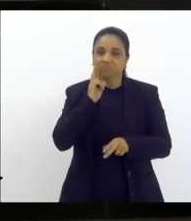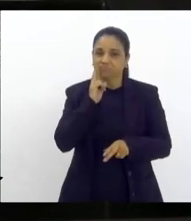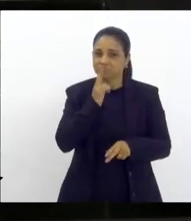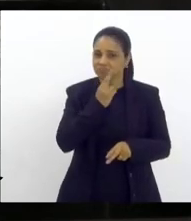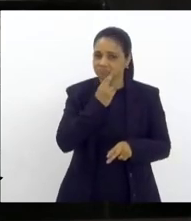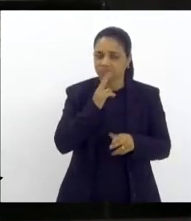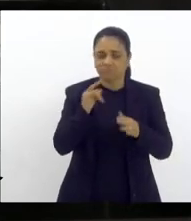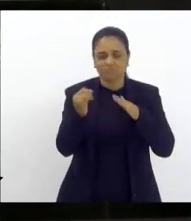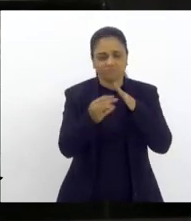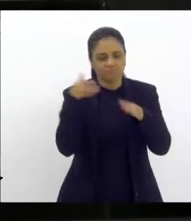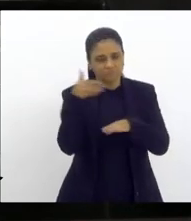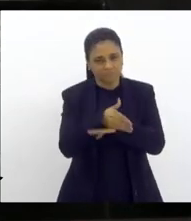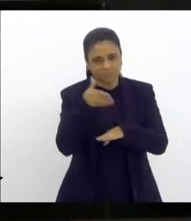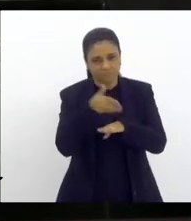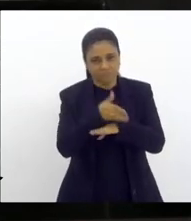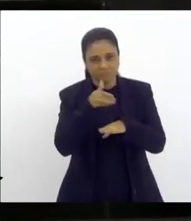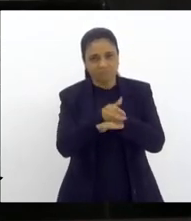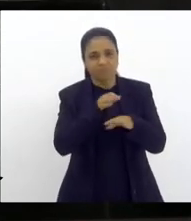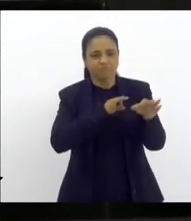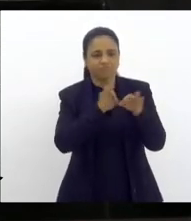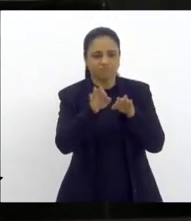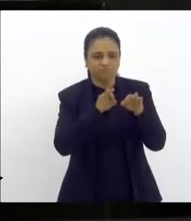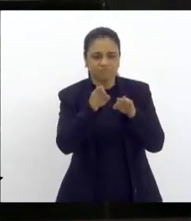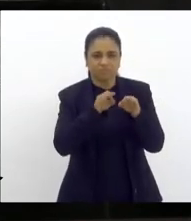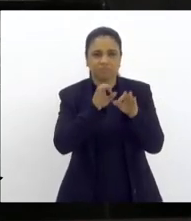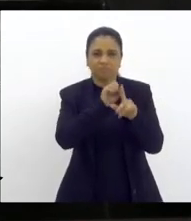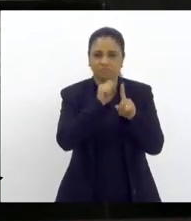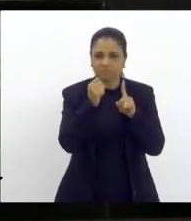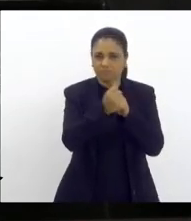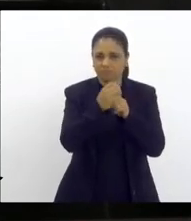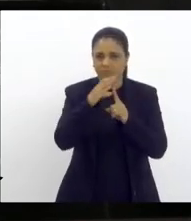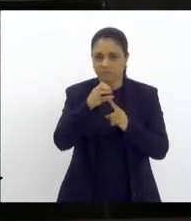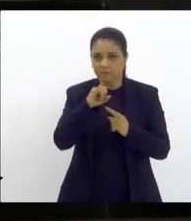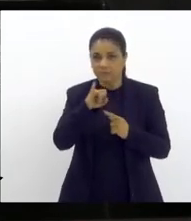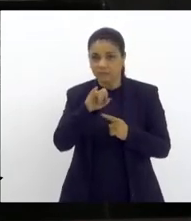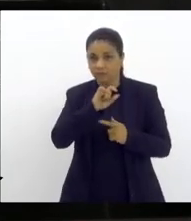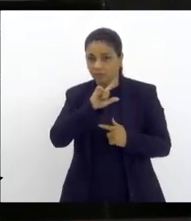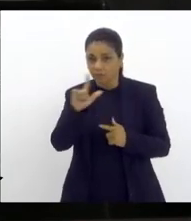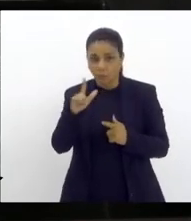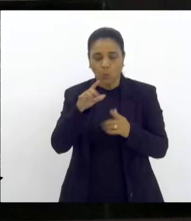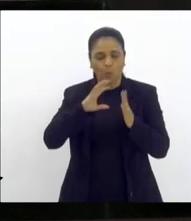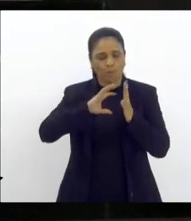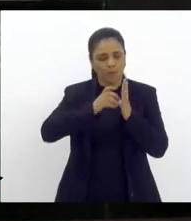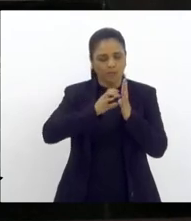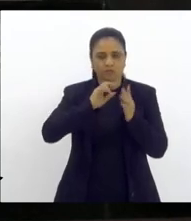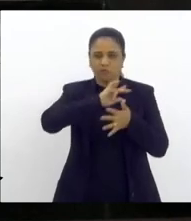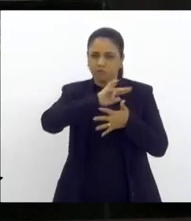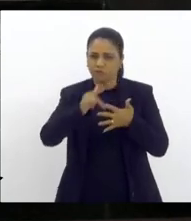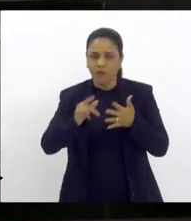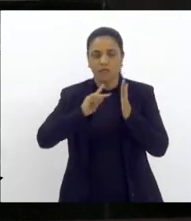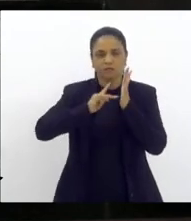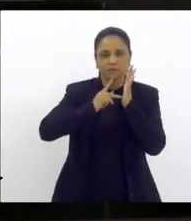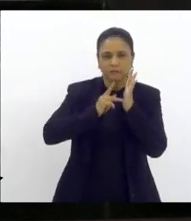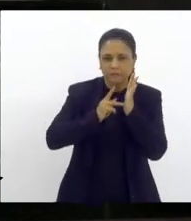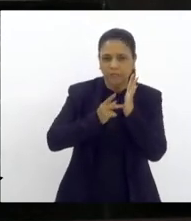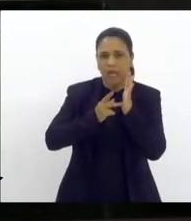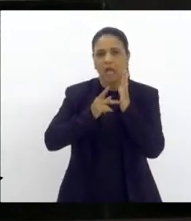vários organizações da sociedade civil né de diversos partidos sindicatos